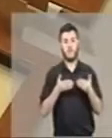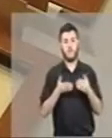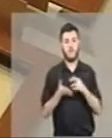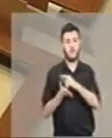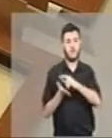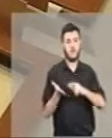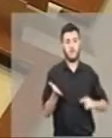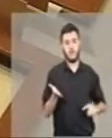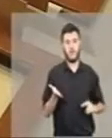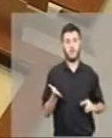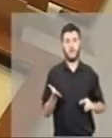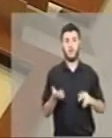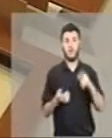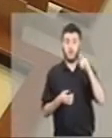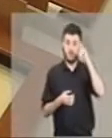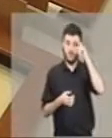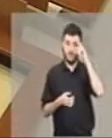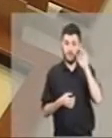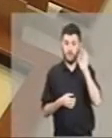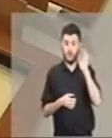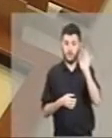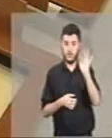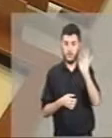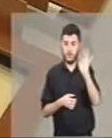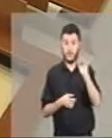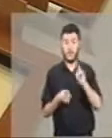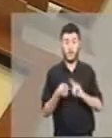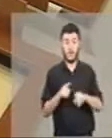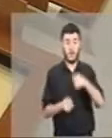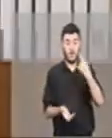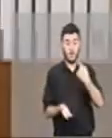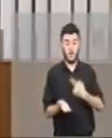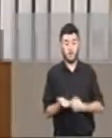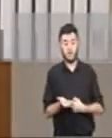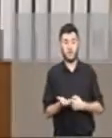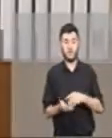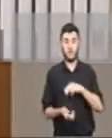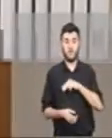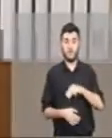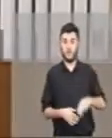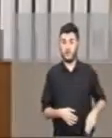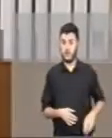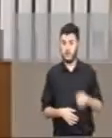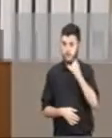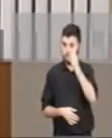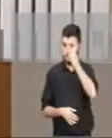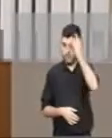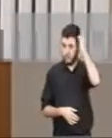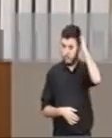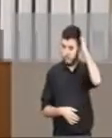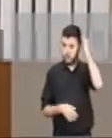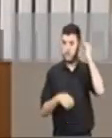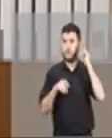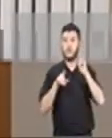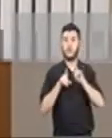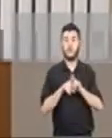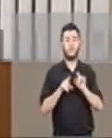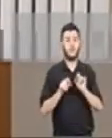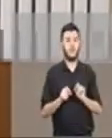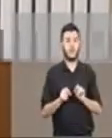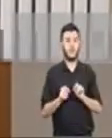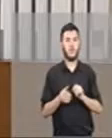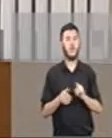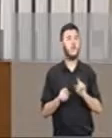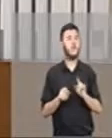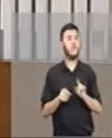Luiz Edson Fachin e, acordado com o ministro Alexandre de Moraes, encerrado os dois feitos de relatoria do ministro